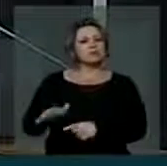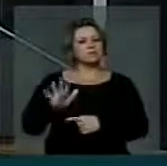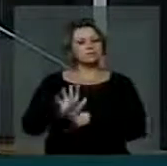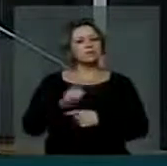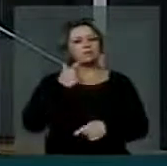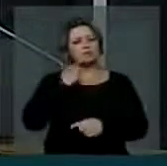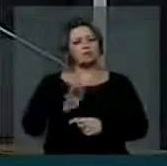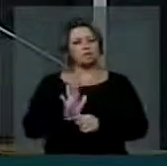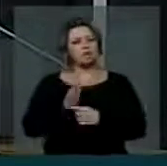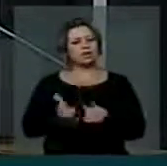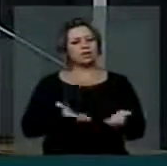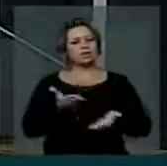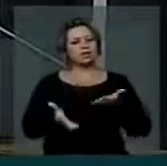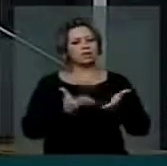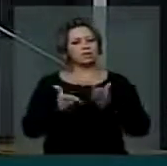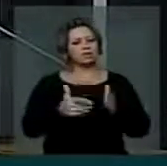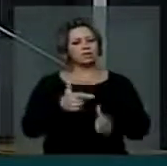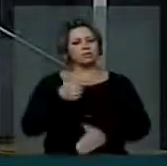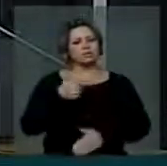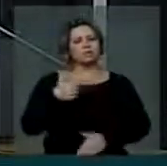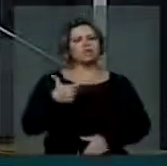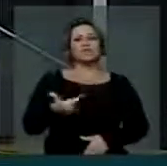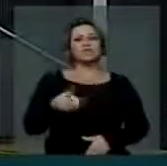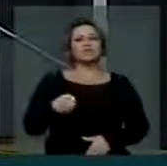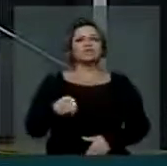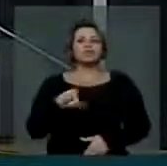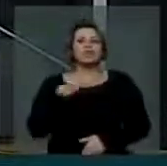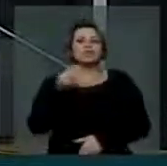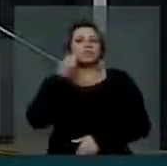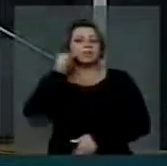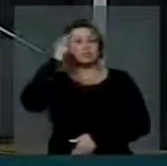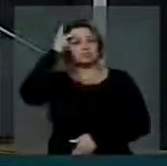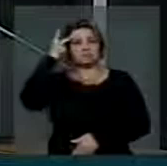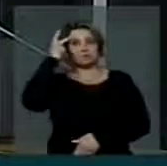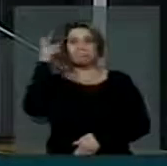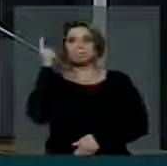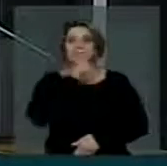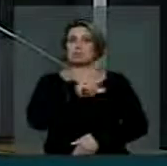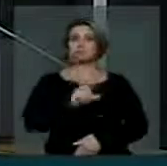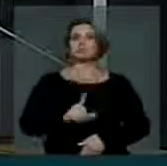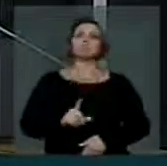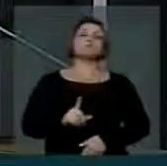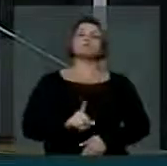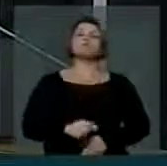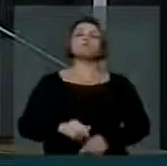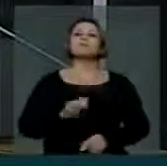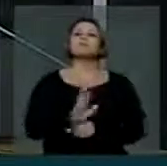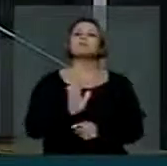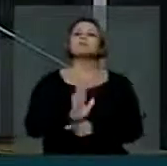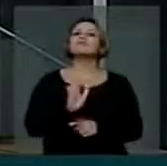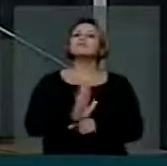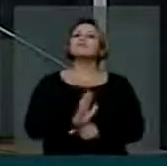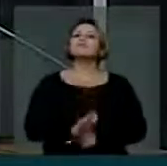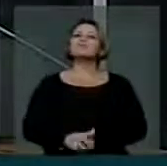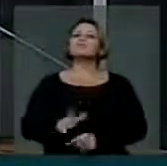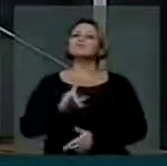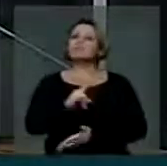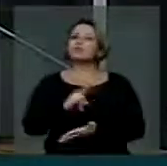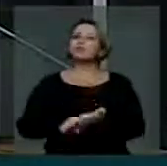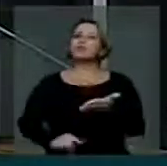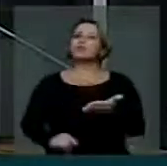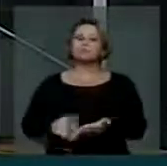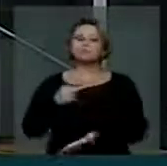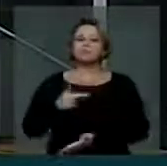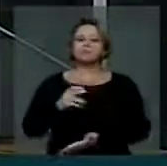que favoreceu 20 milhões de pessoas. Continua o documento do